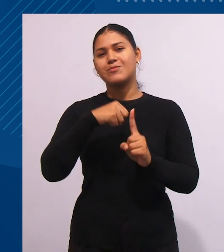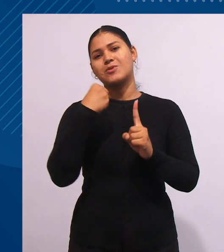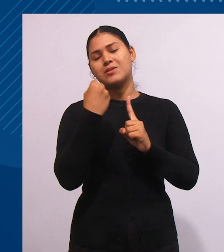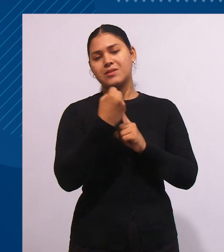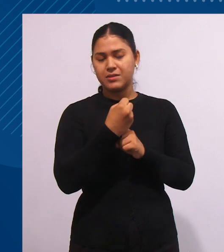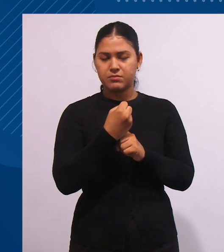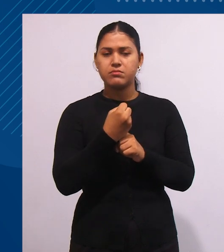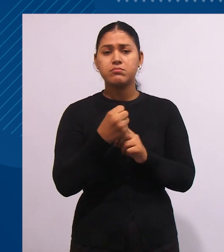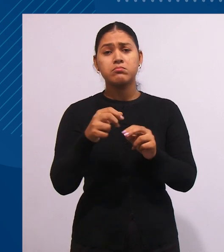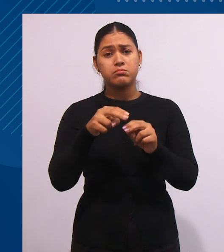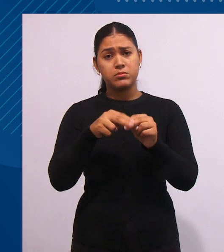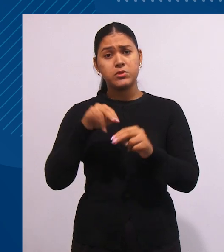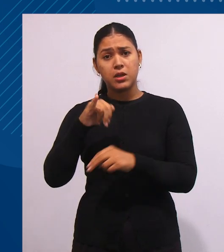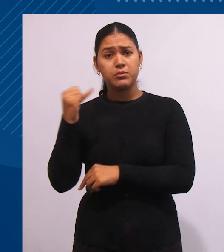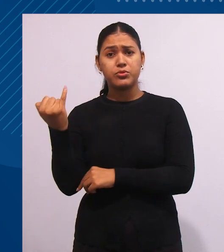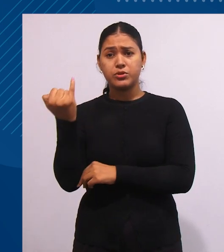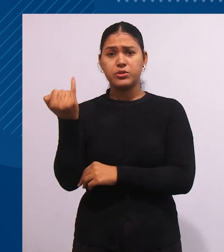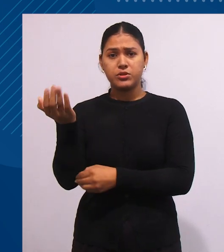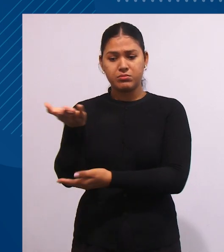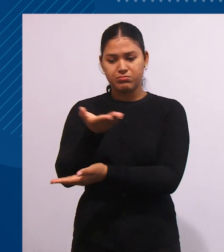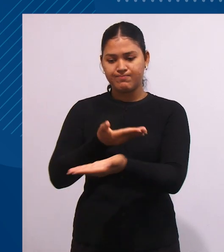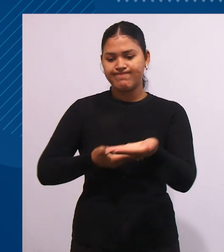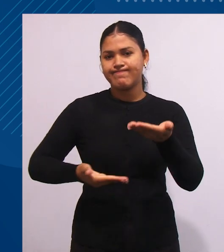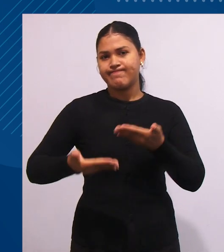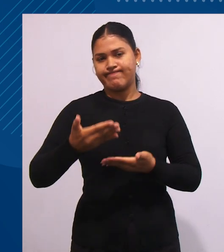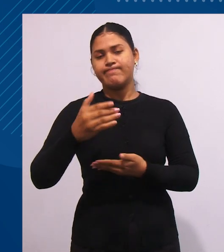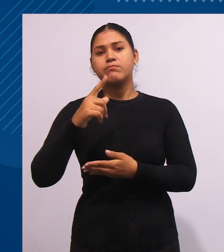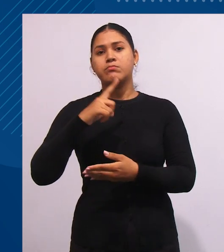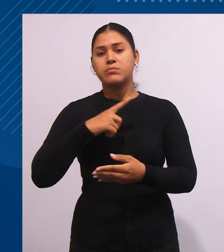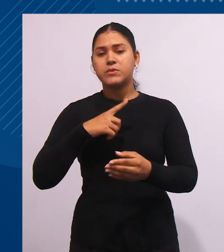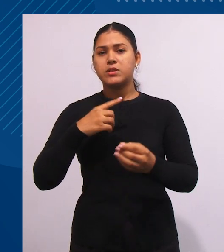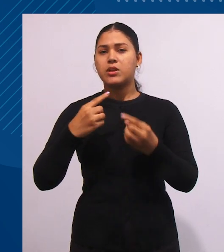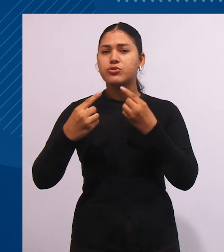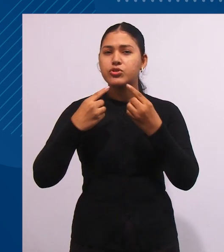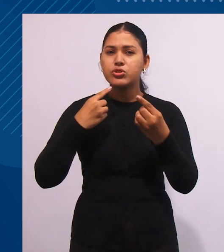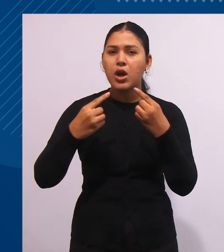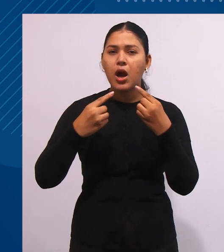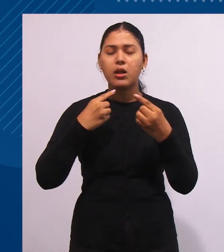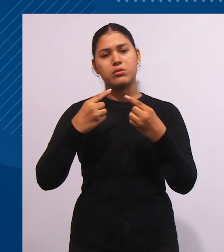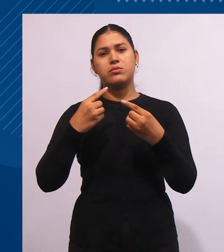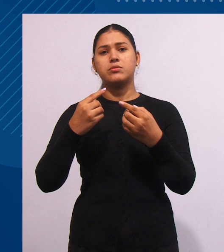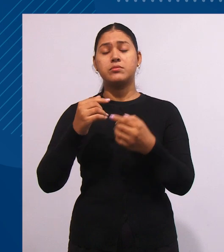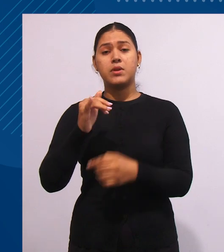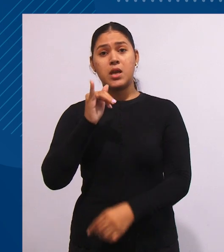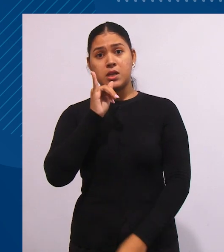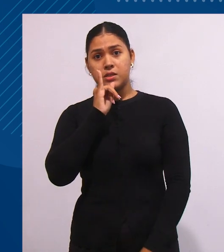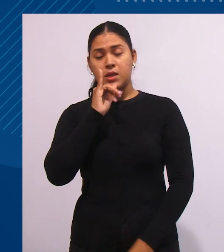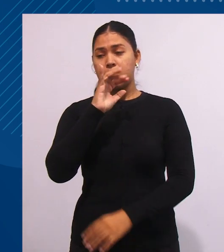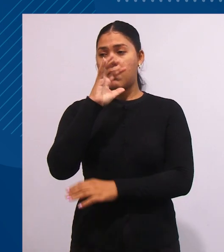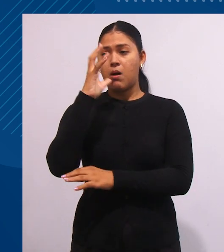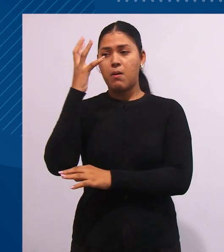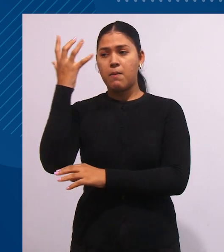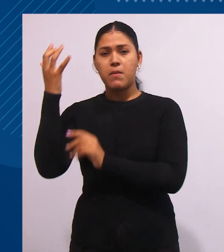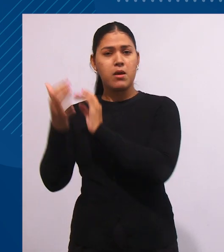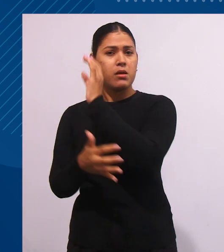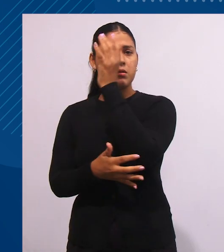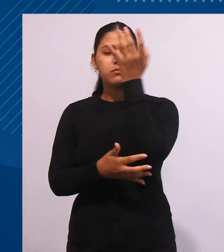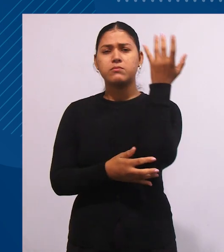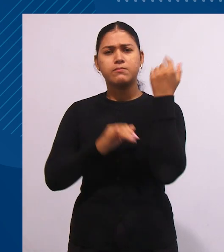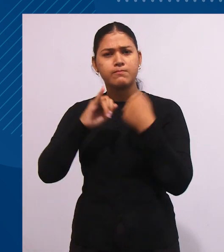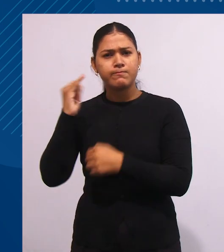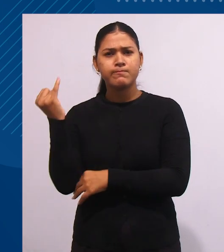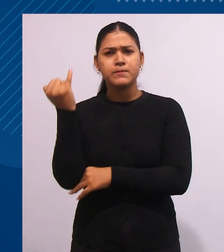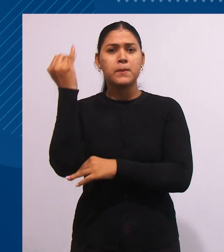mais o debate dos povos tradicionais está na agenda global, né? A questão ambiental, por exemplo, é